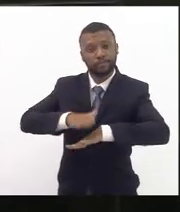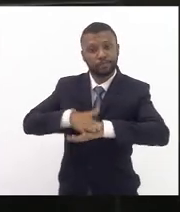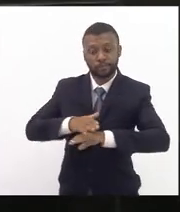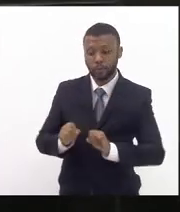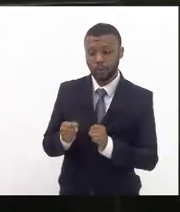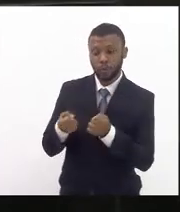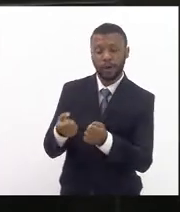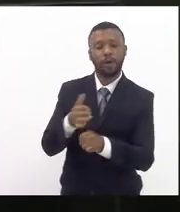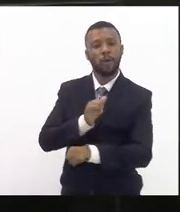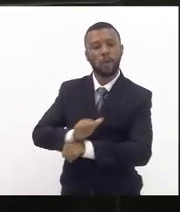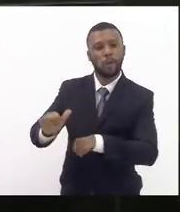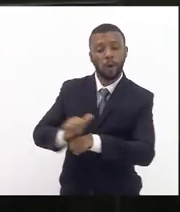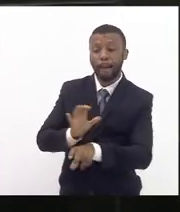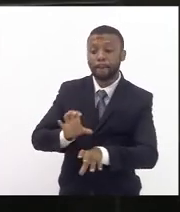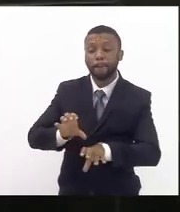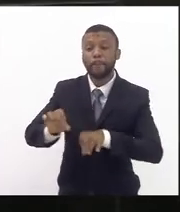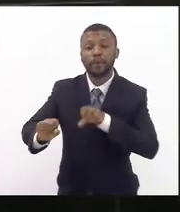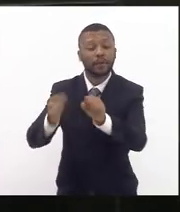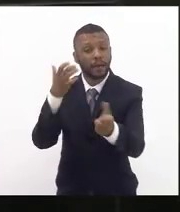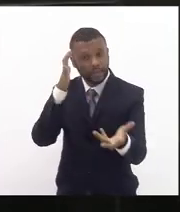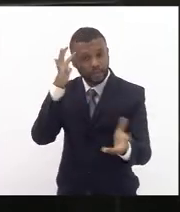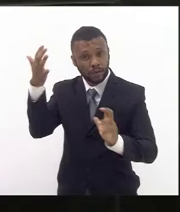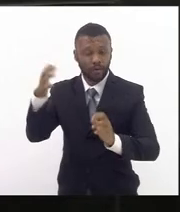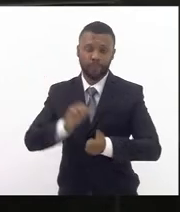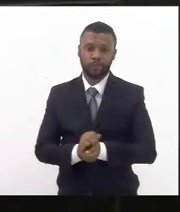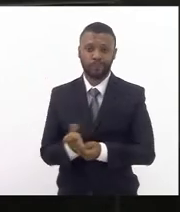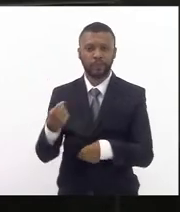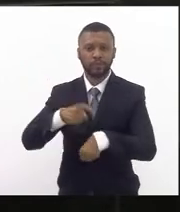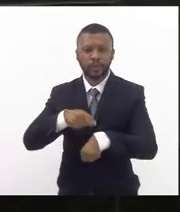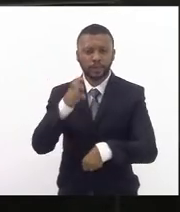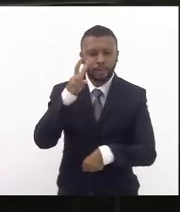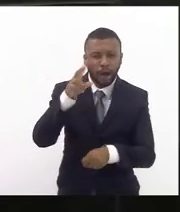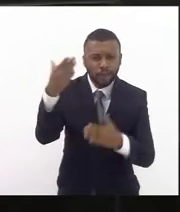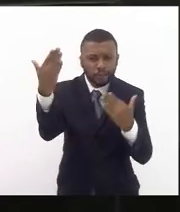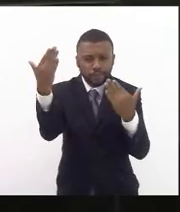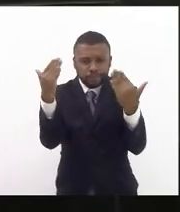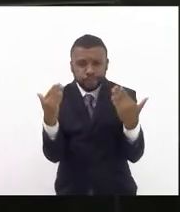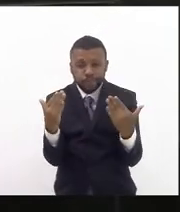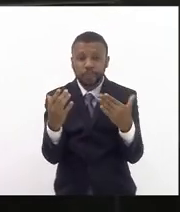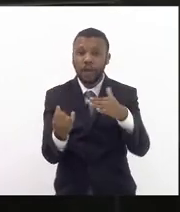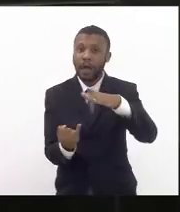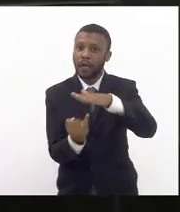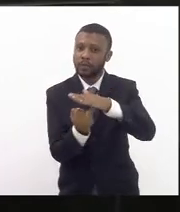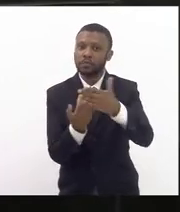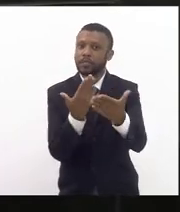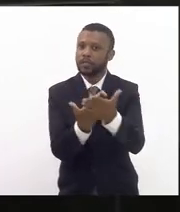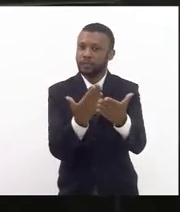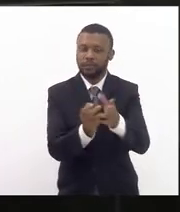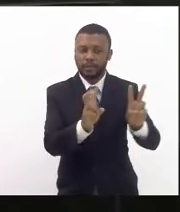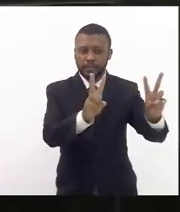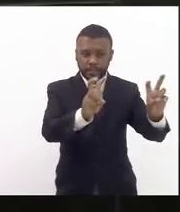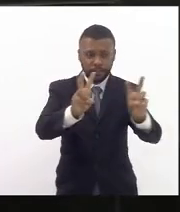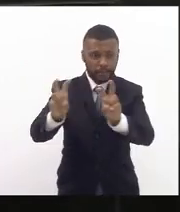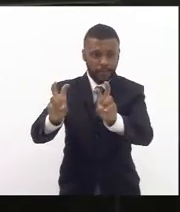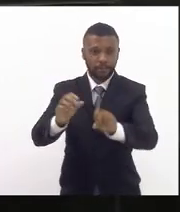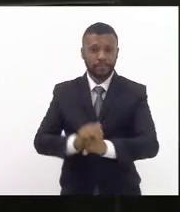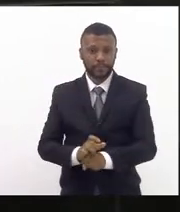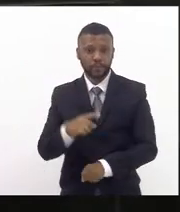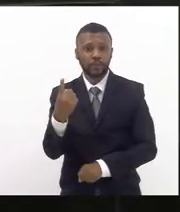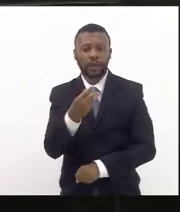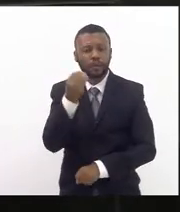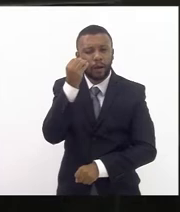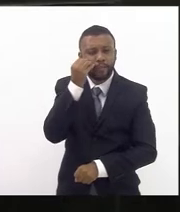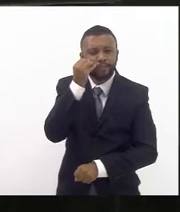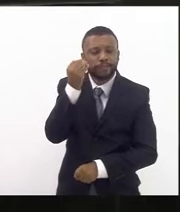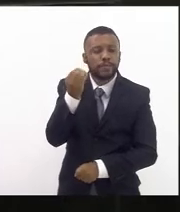os quadros comparativos disponíveis aí dos institutos que estudam o tema, nós vamos verificar que